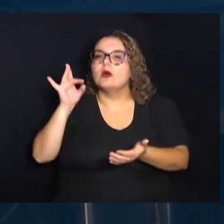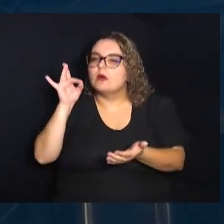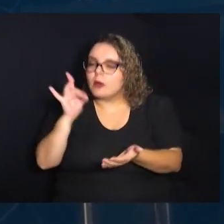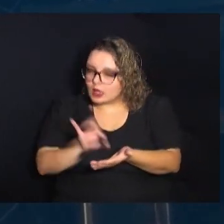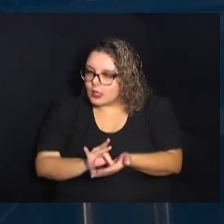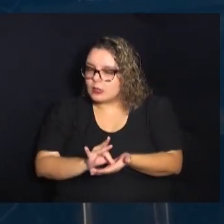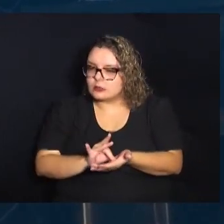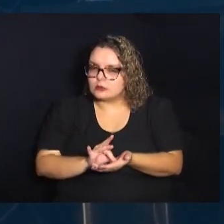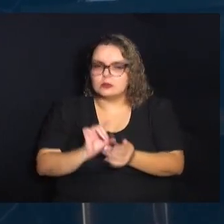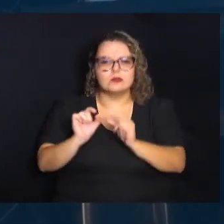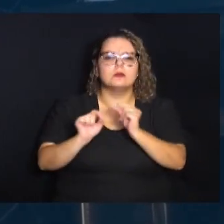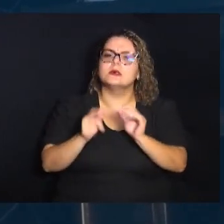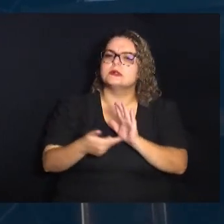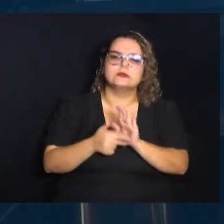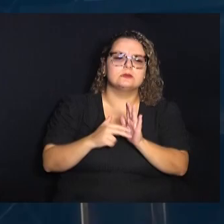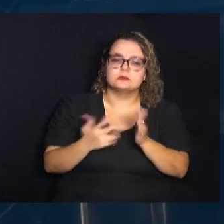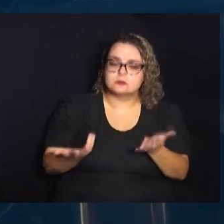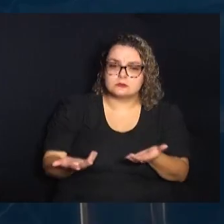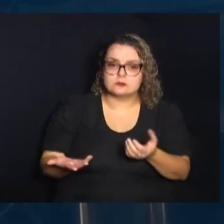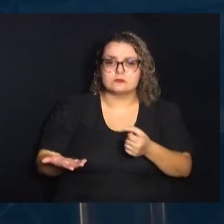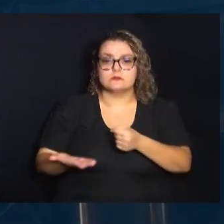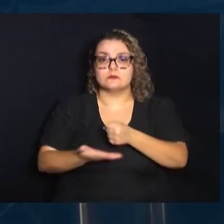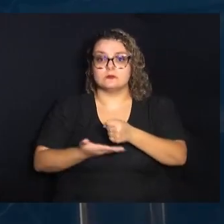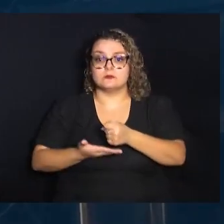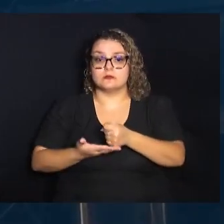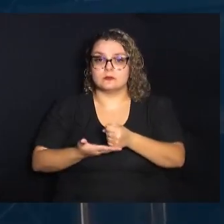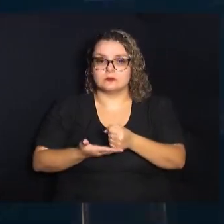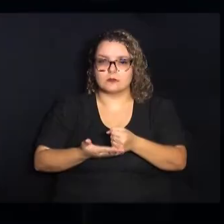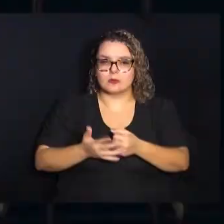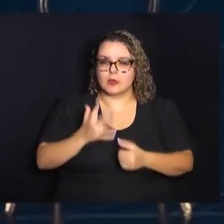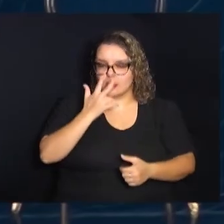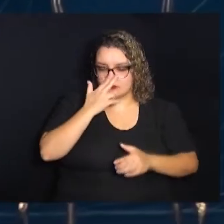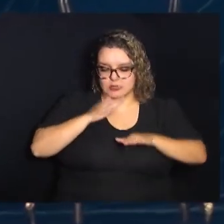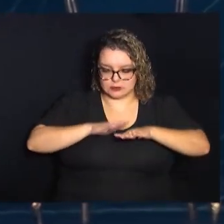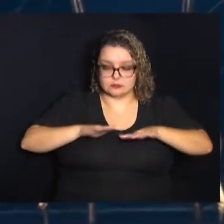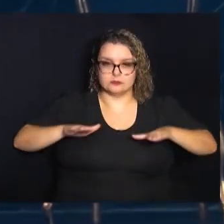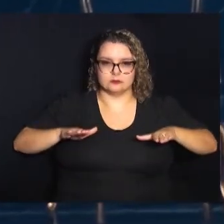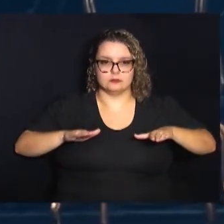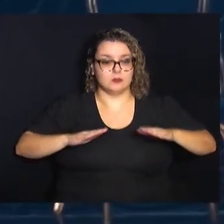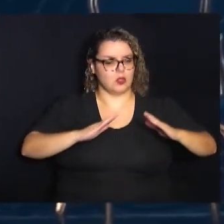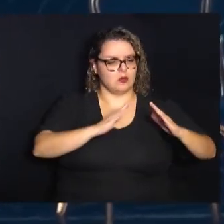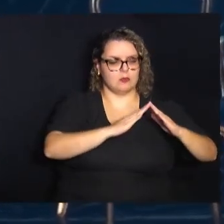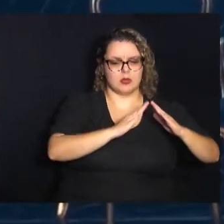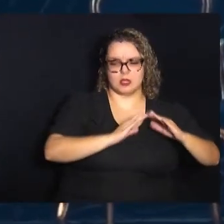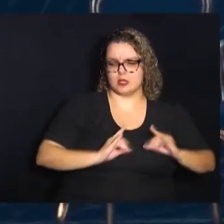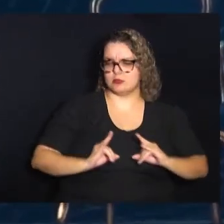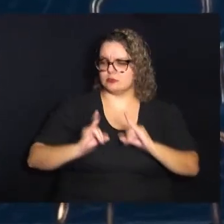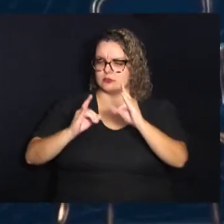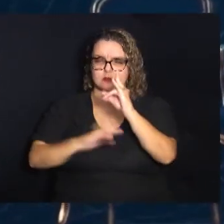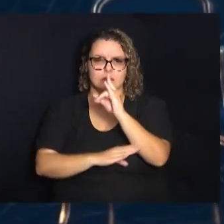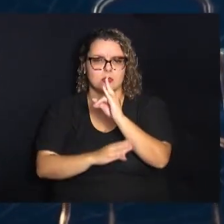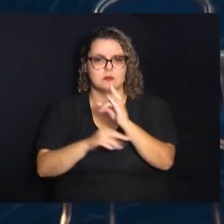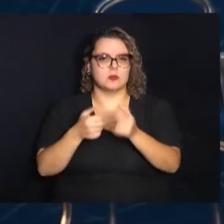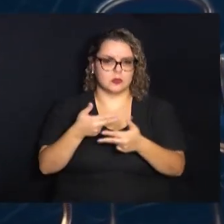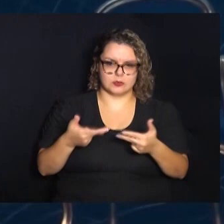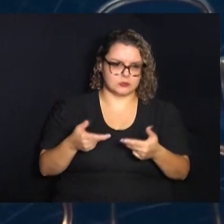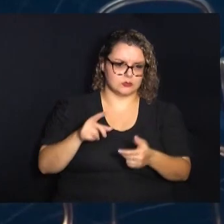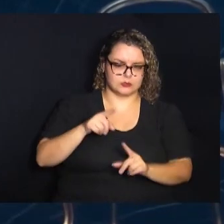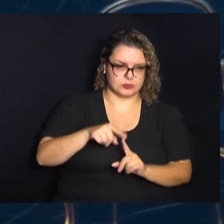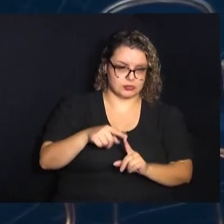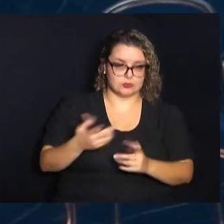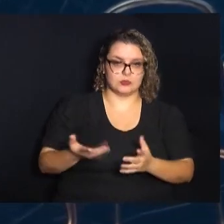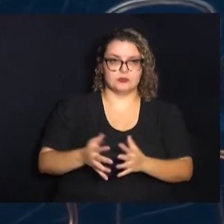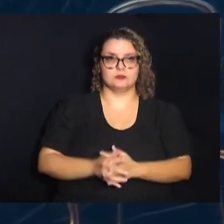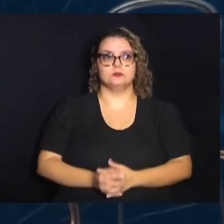cenário realista. O que é isso, né? Basicamente a gente simular no palco uma casa, um apartamento, algo